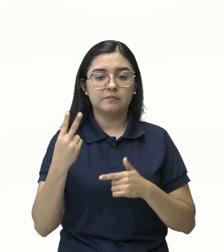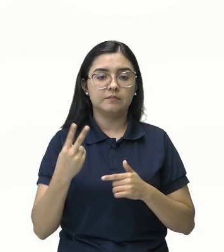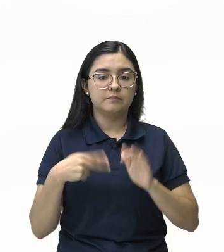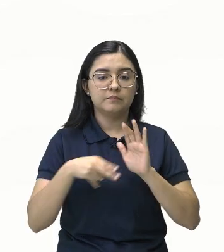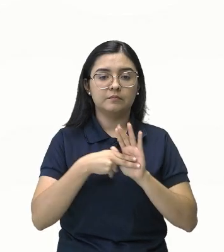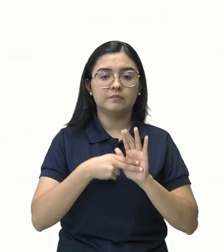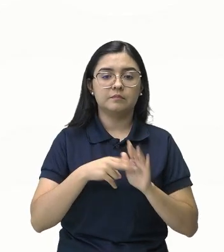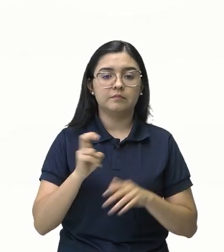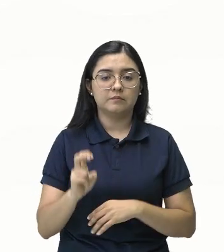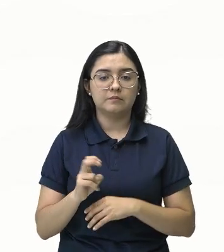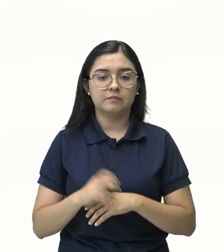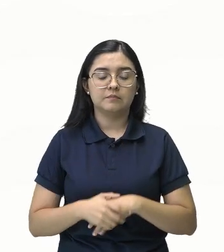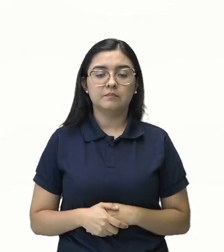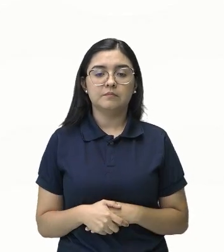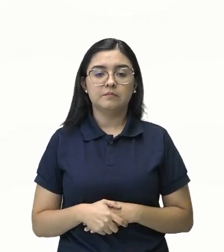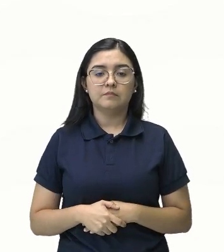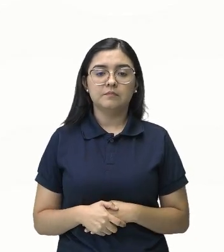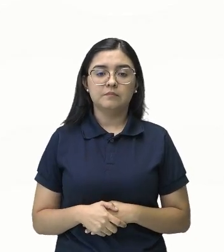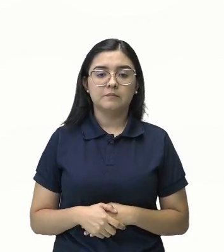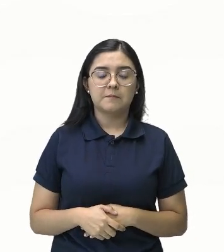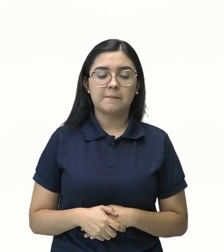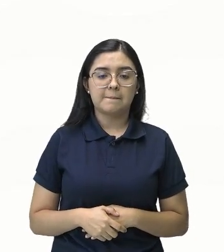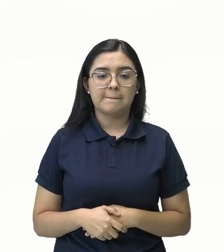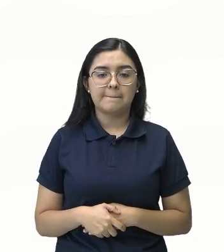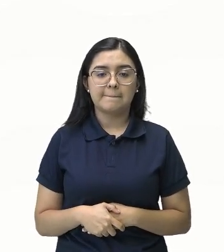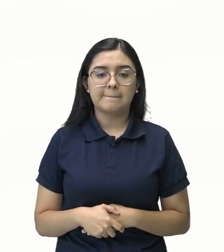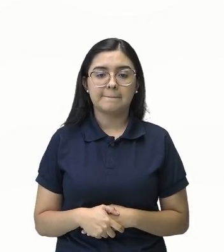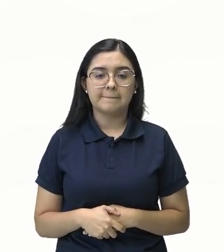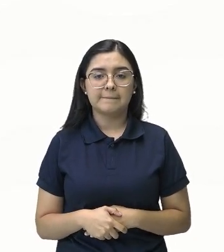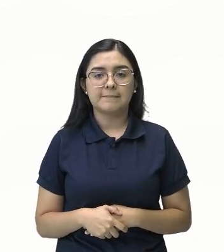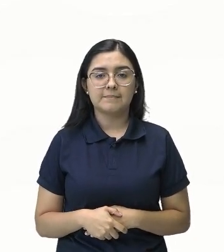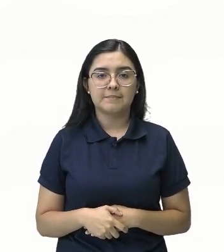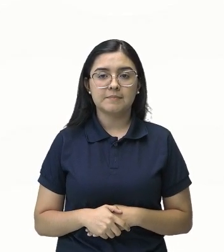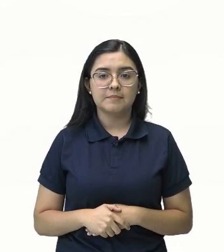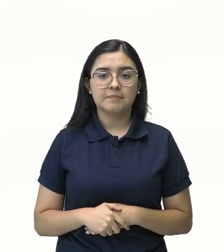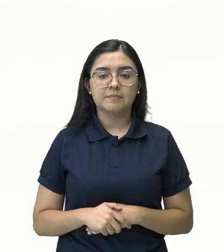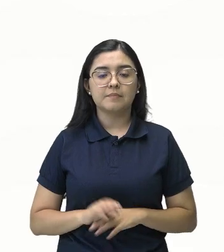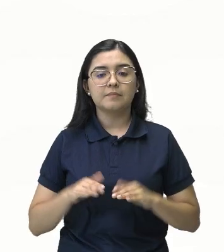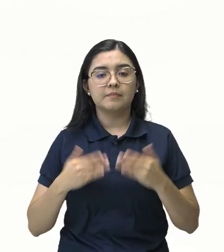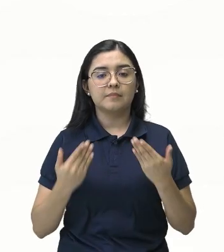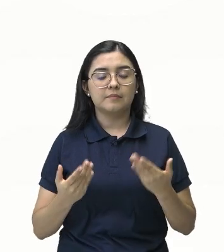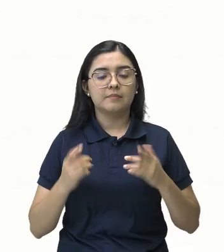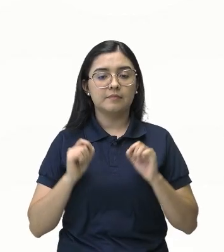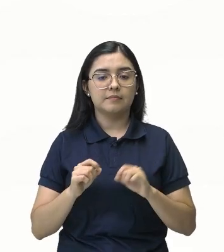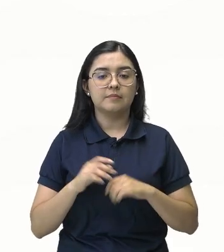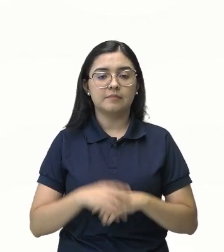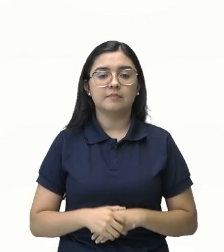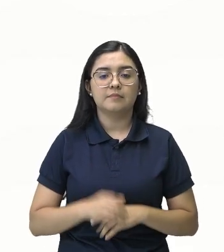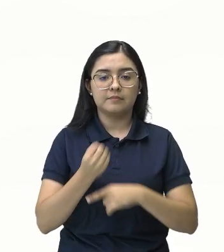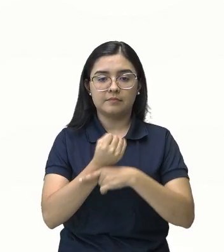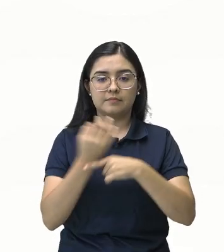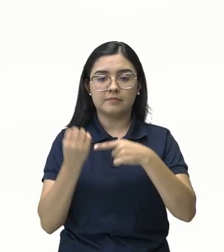2, 5. Ok? Então, aí a nossa razão é